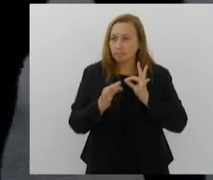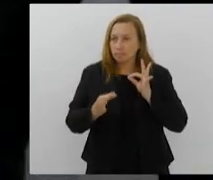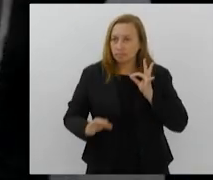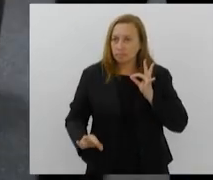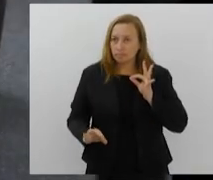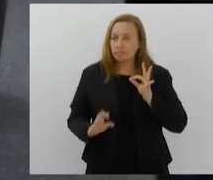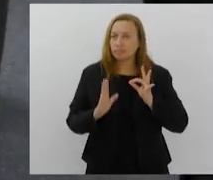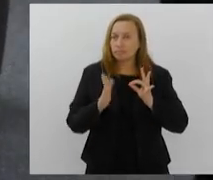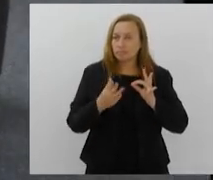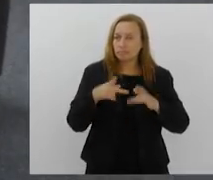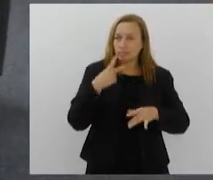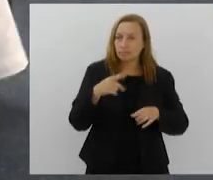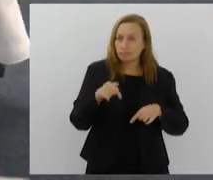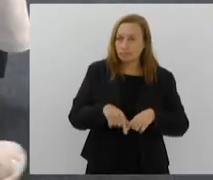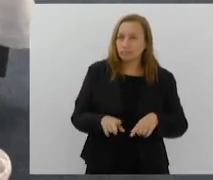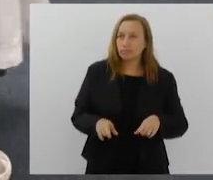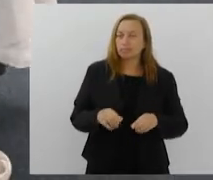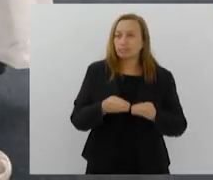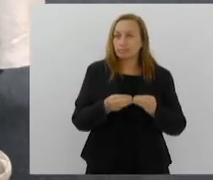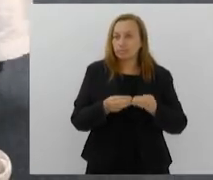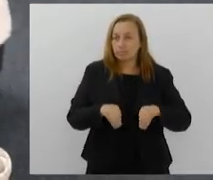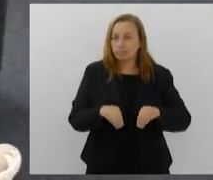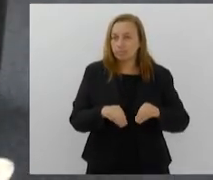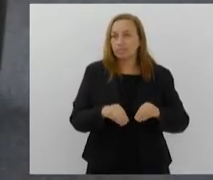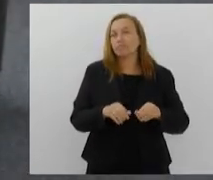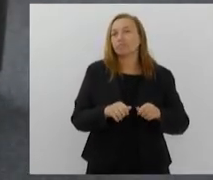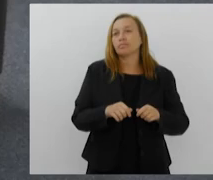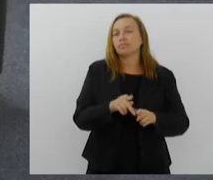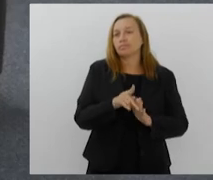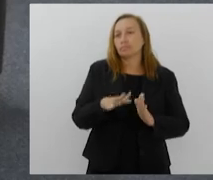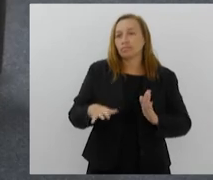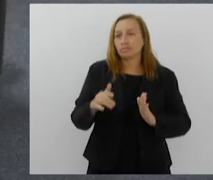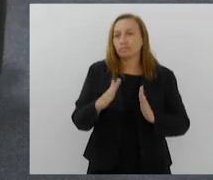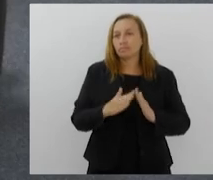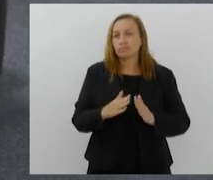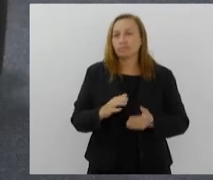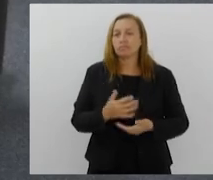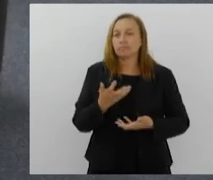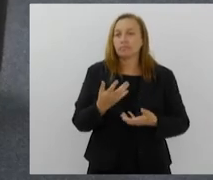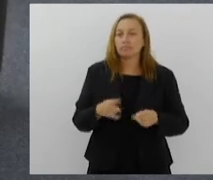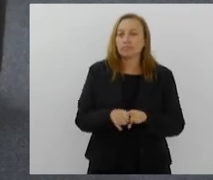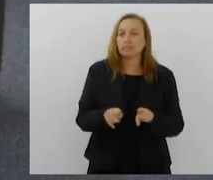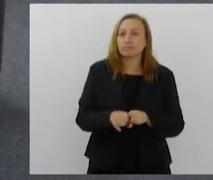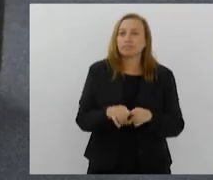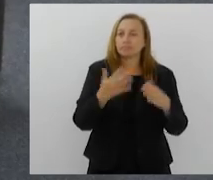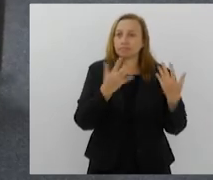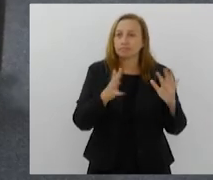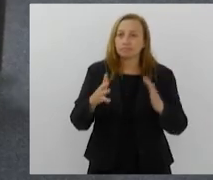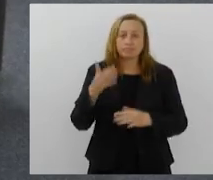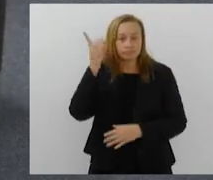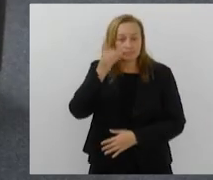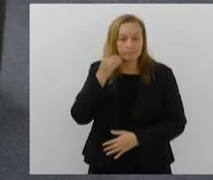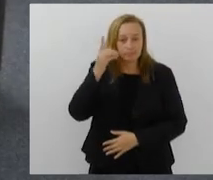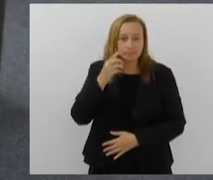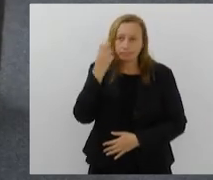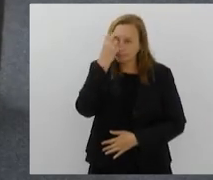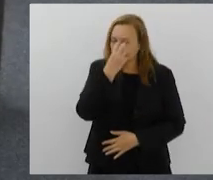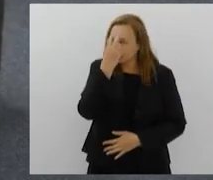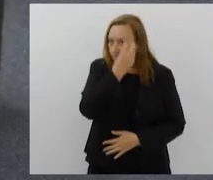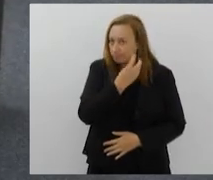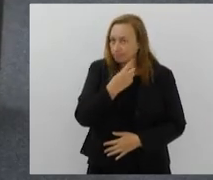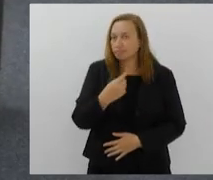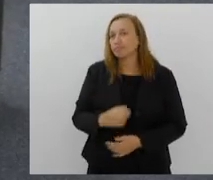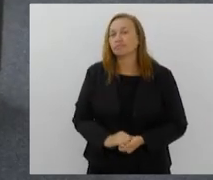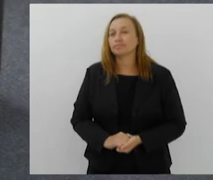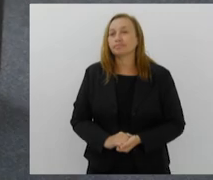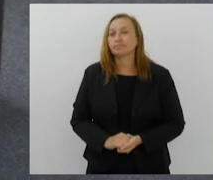já me adiantando aqui, quebrando um pouco a formalidade dos protocolos dessa casa, queria também parabenizar a deputada Verônica Lima,